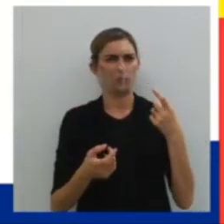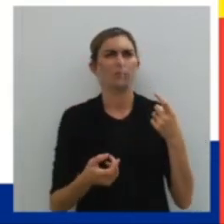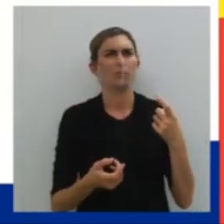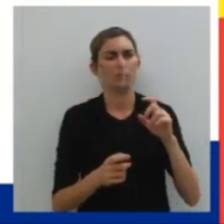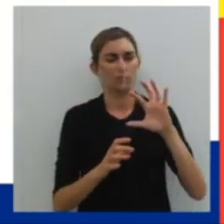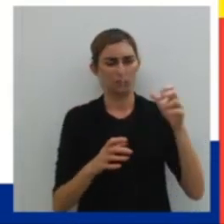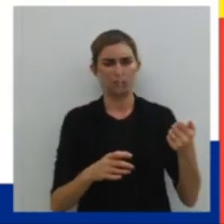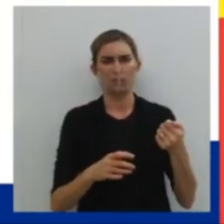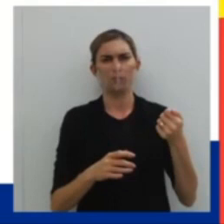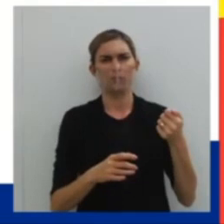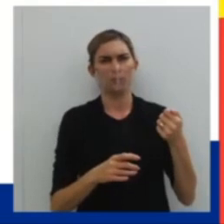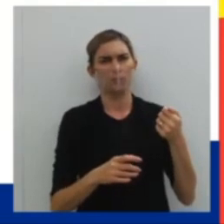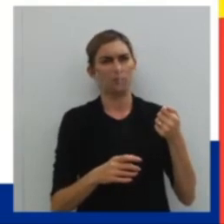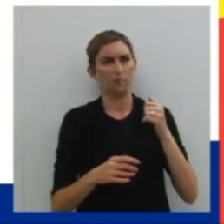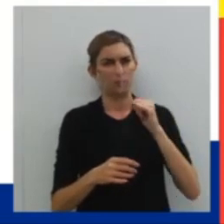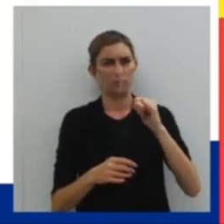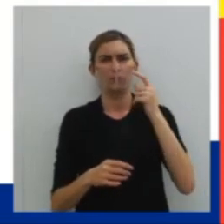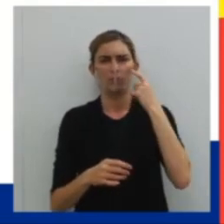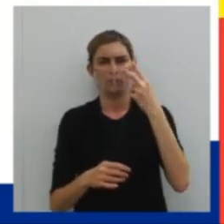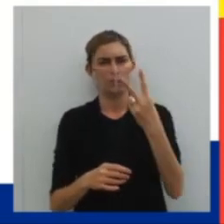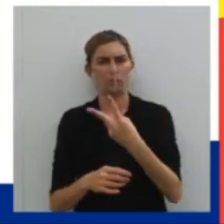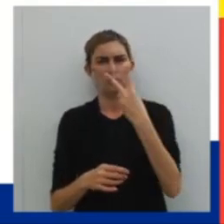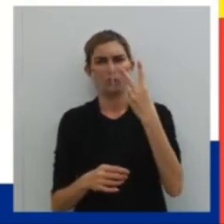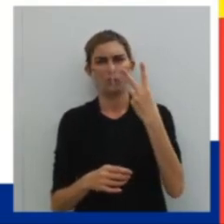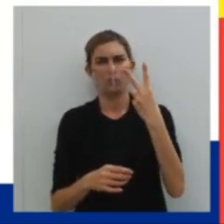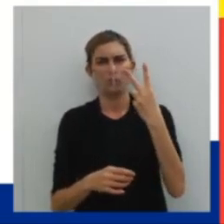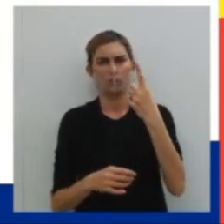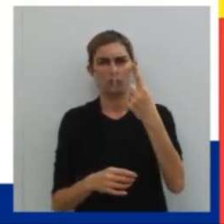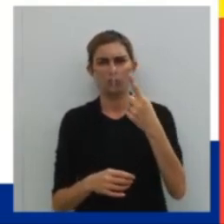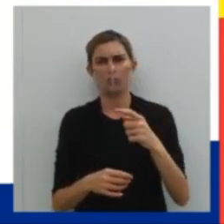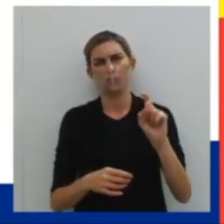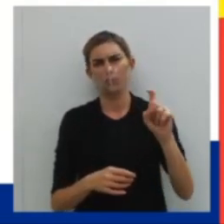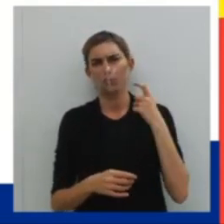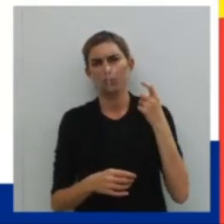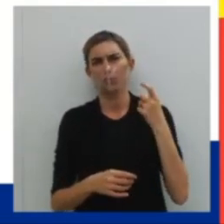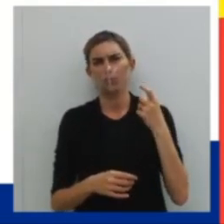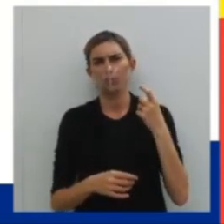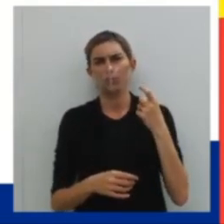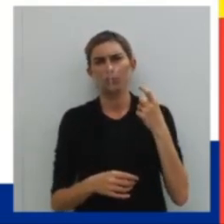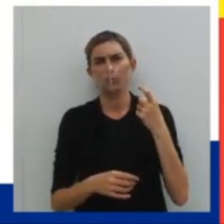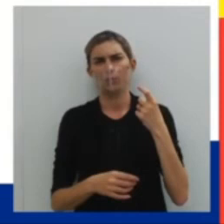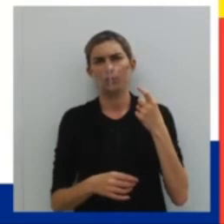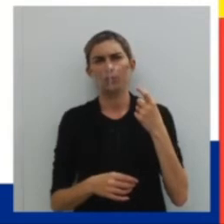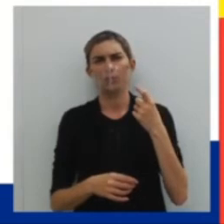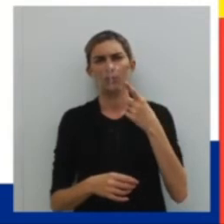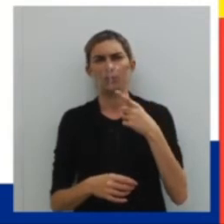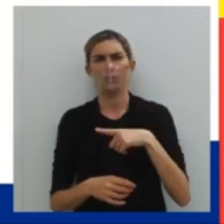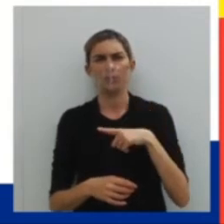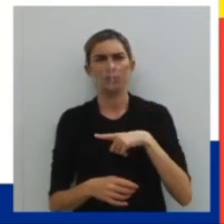no conjunto A. Se eu considerar o 2 aqui no conjunto X, ou no lugar de X, eu